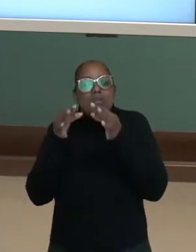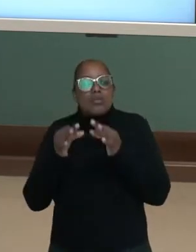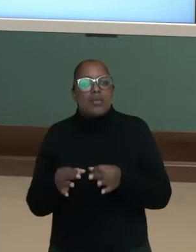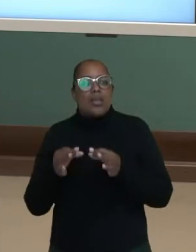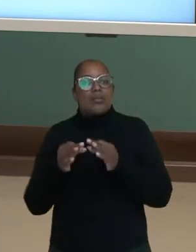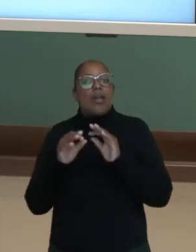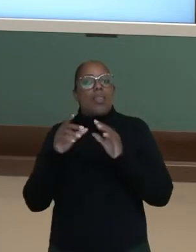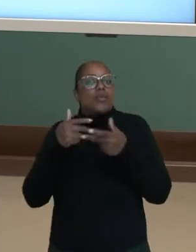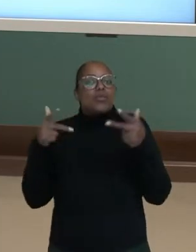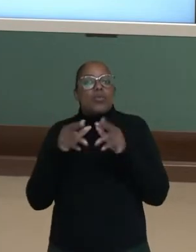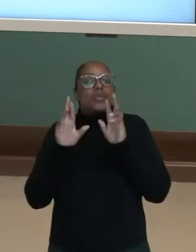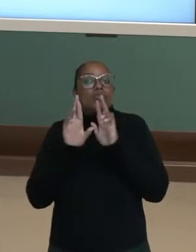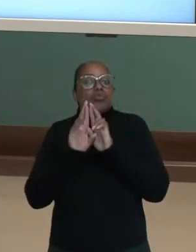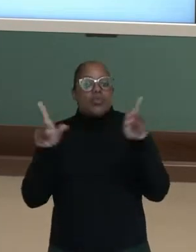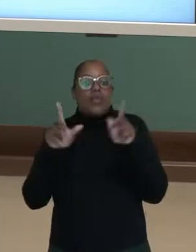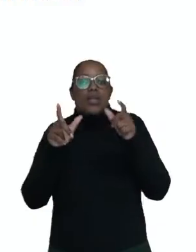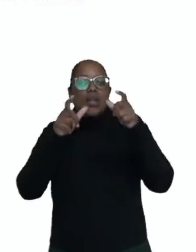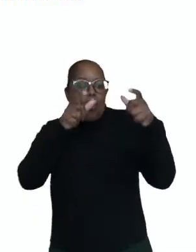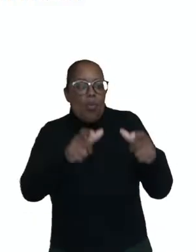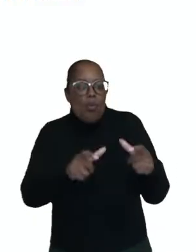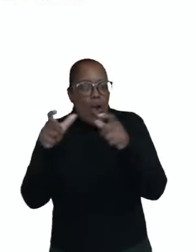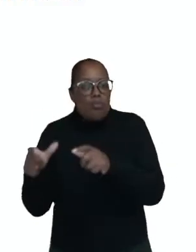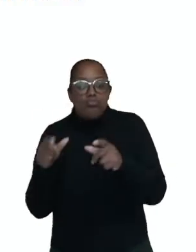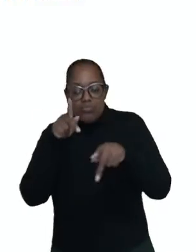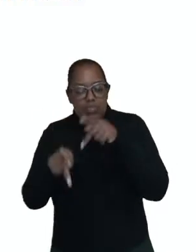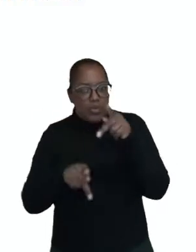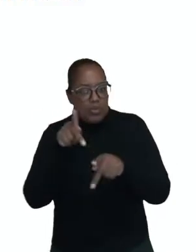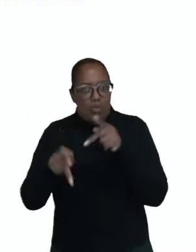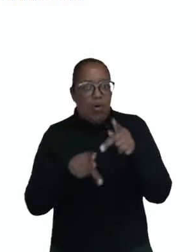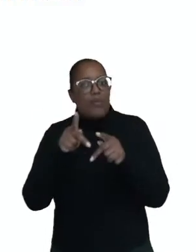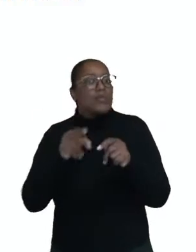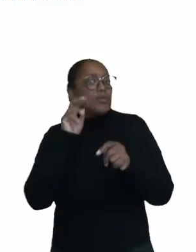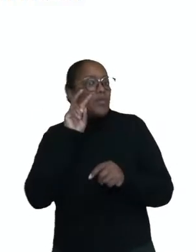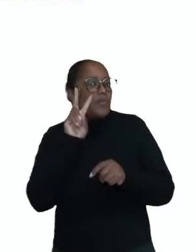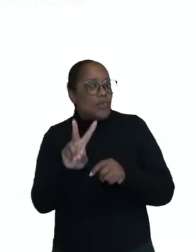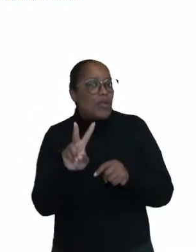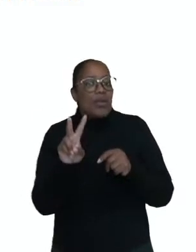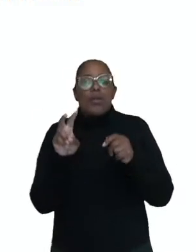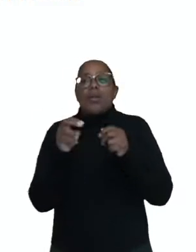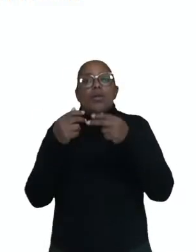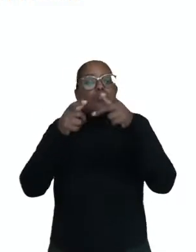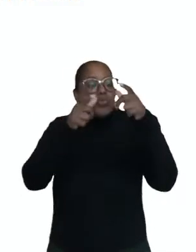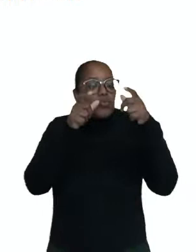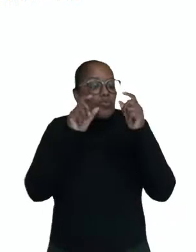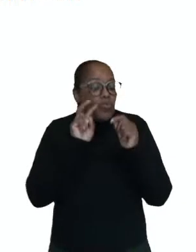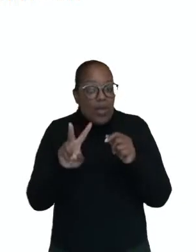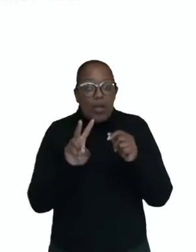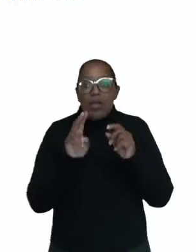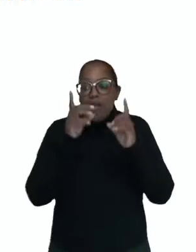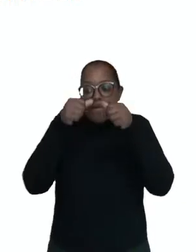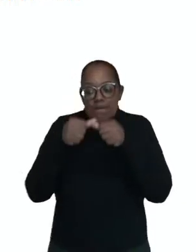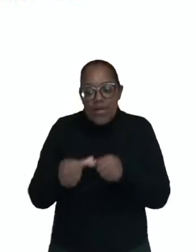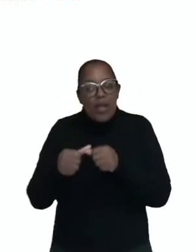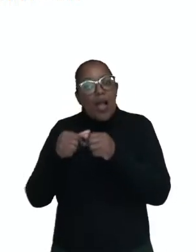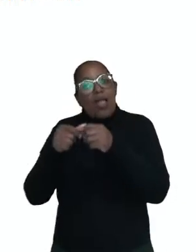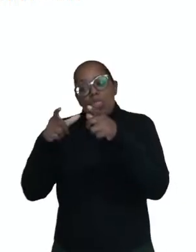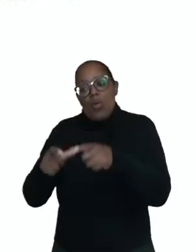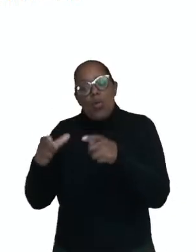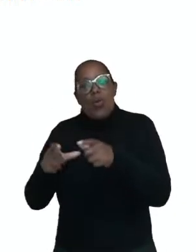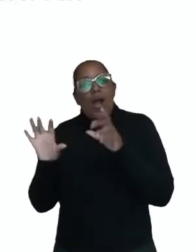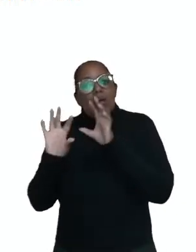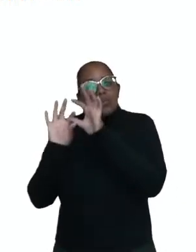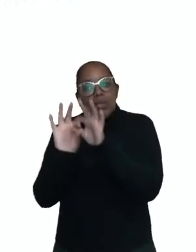das diferentes localidades. Esses povos se identificam com um determinado lugar ou por laços objetivos